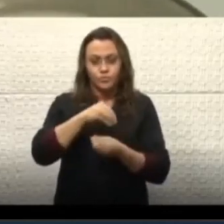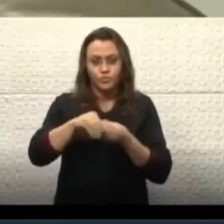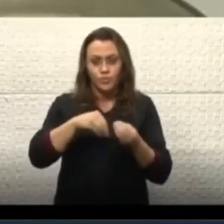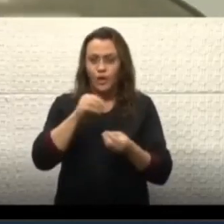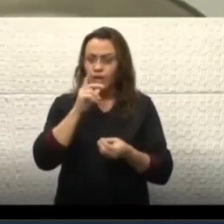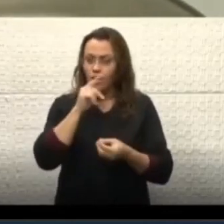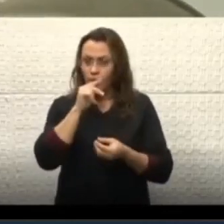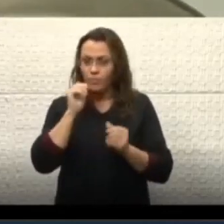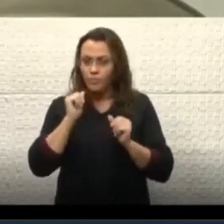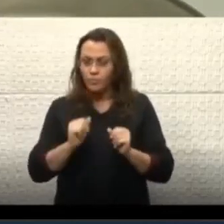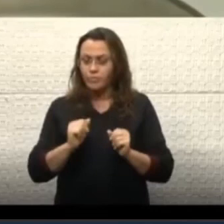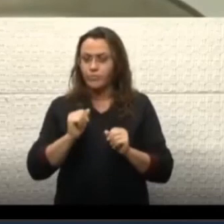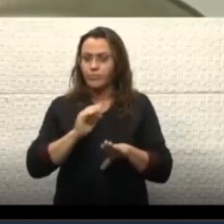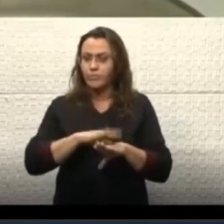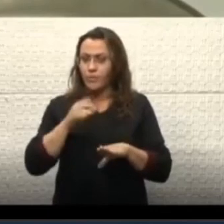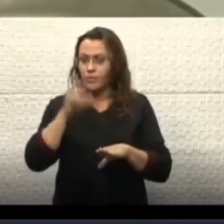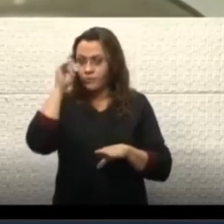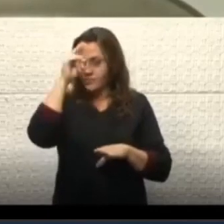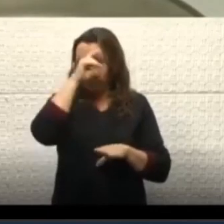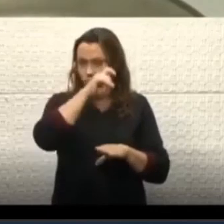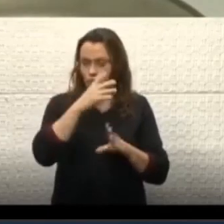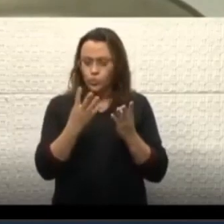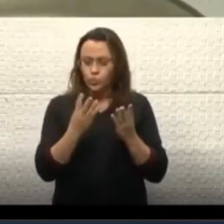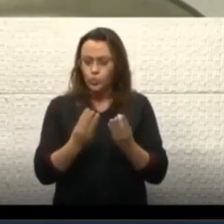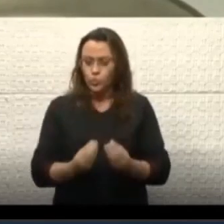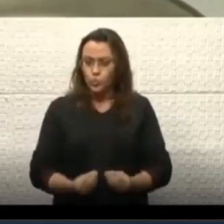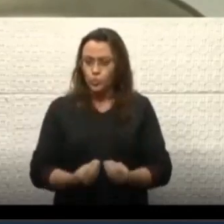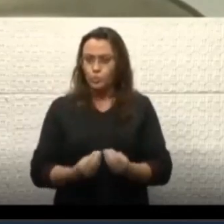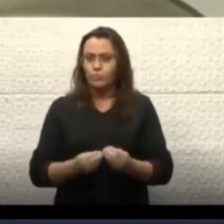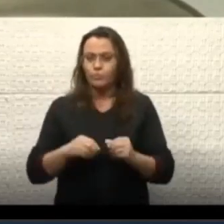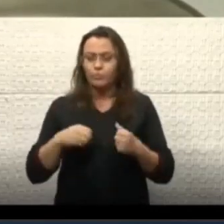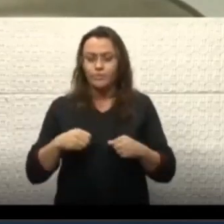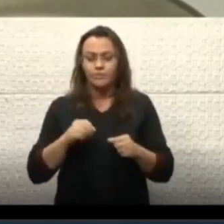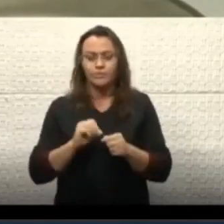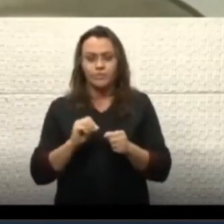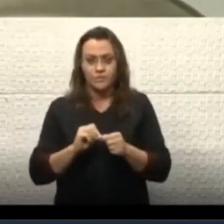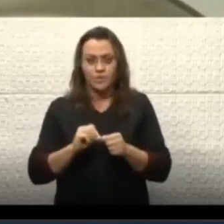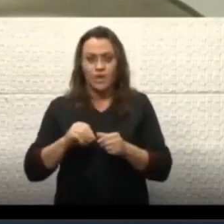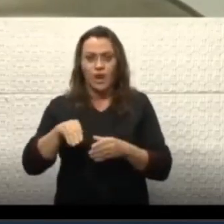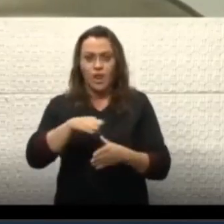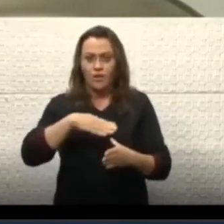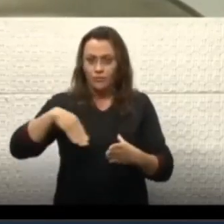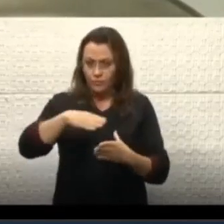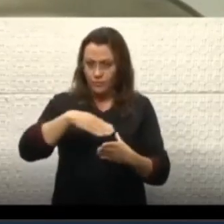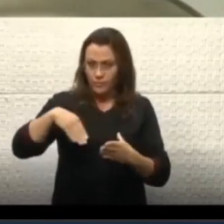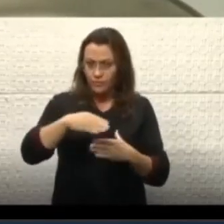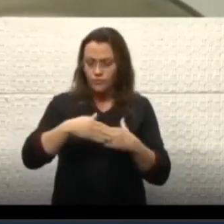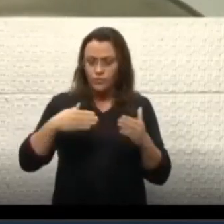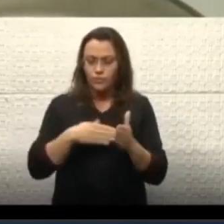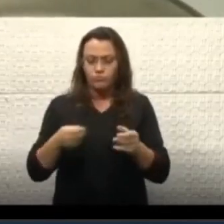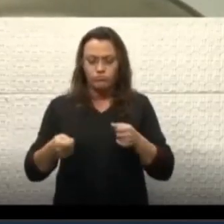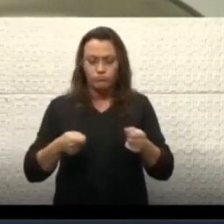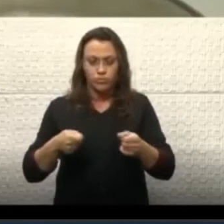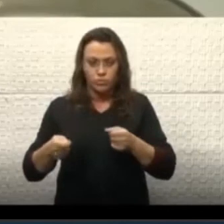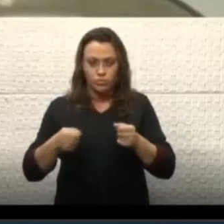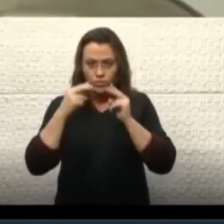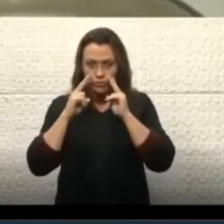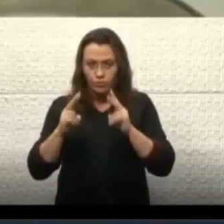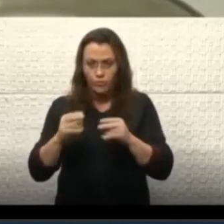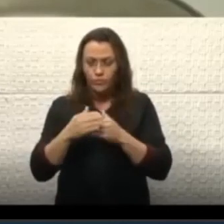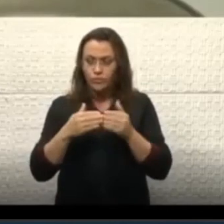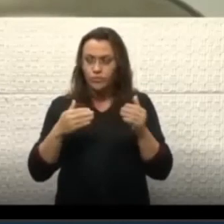poderia ser mais difícil de filtrar. Então eu faço a lavagem de toda a peneira, então estou